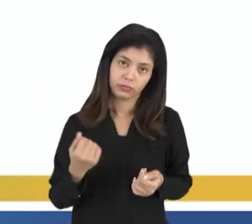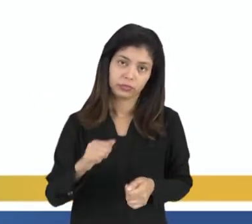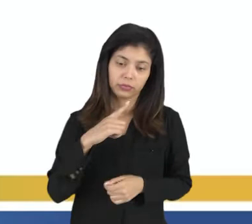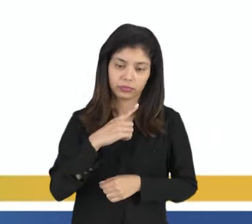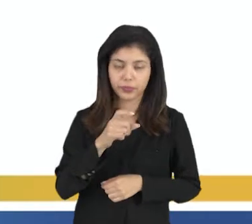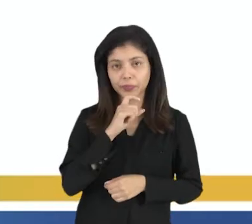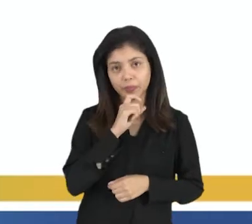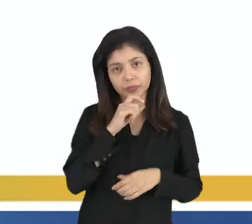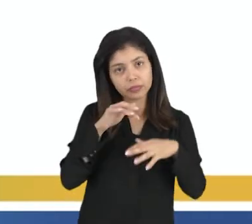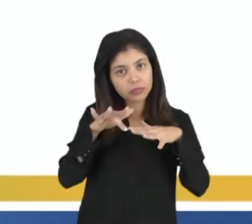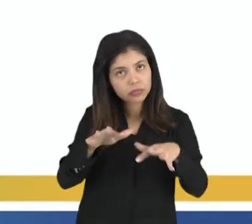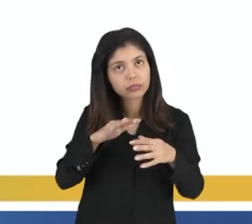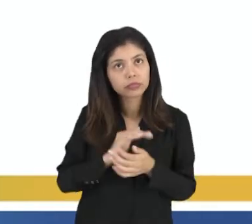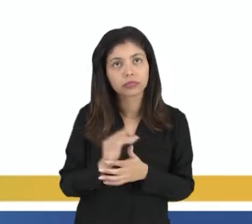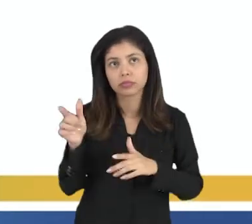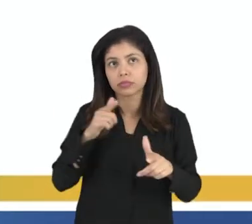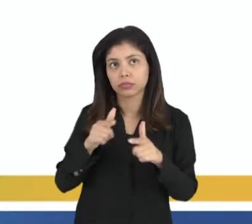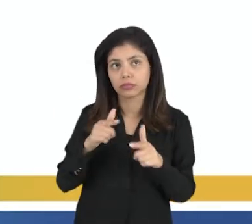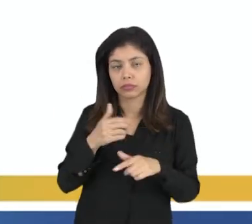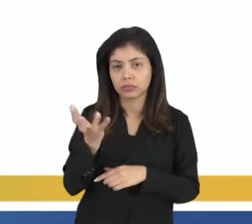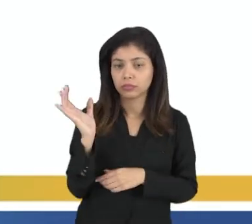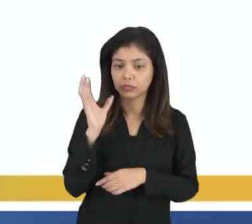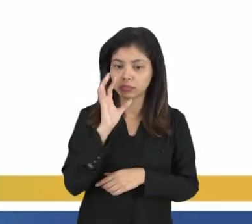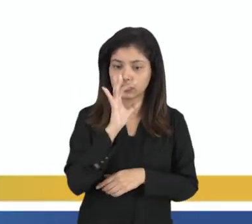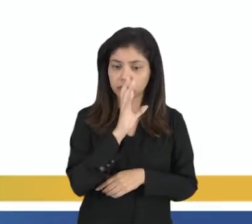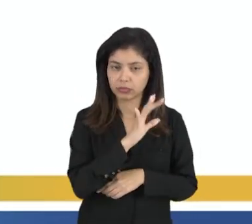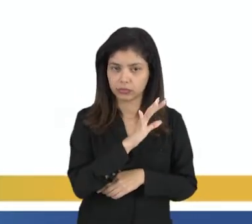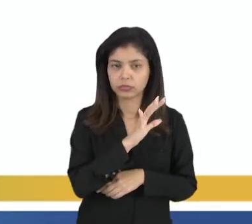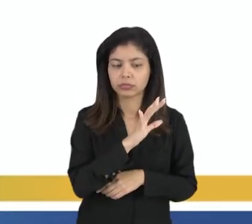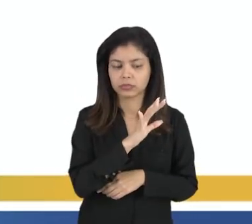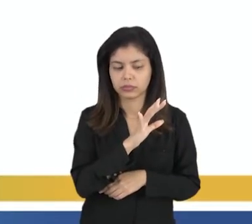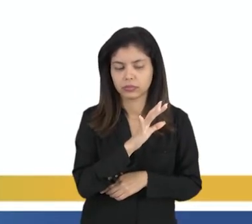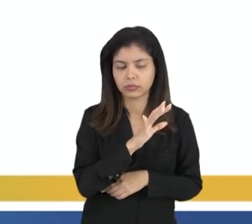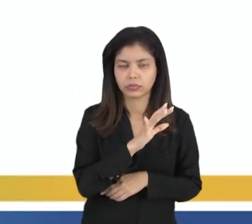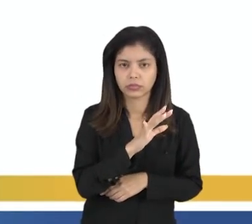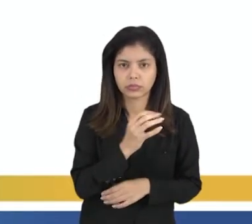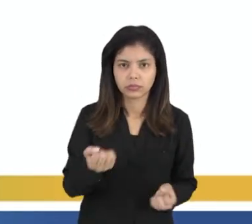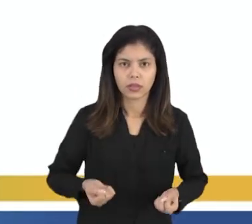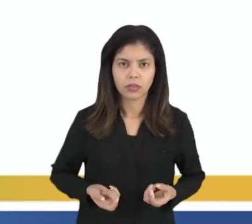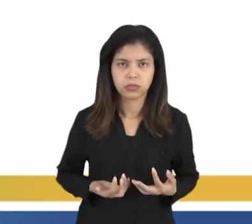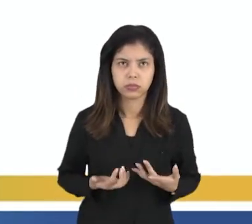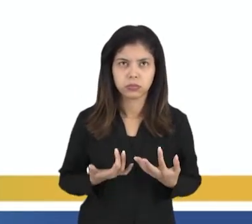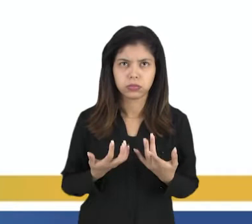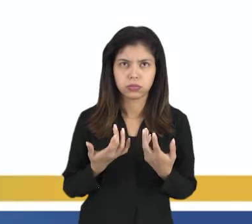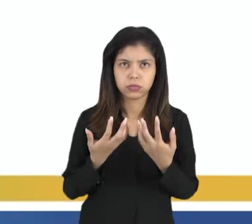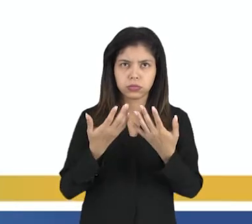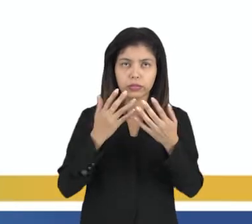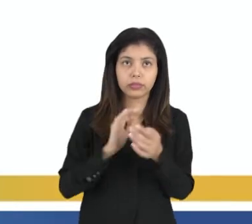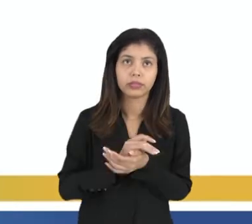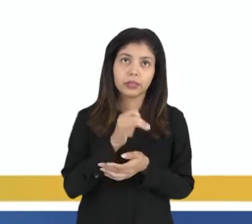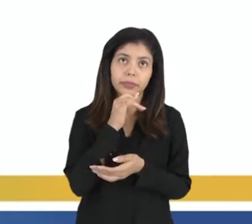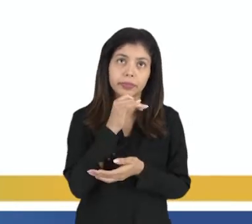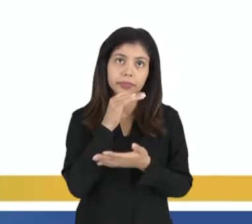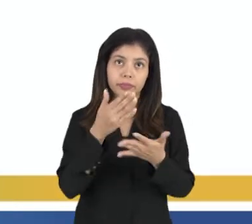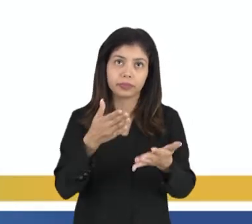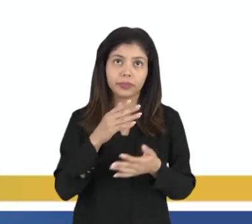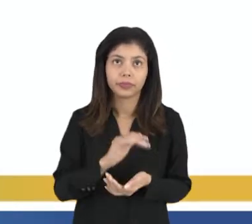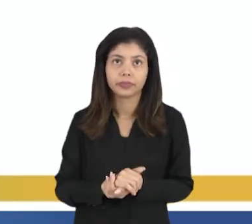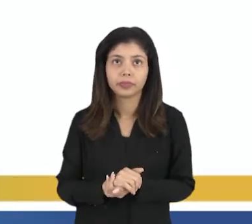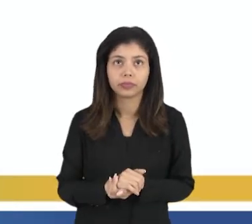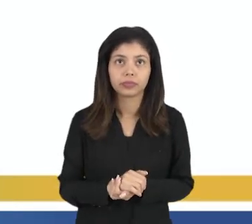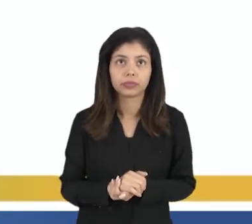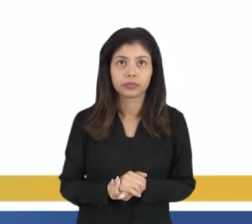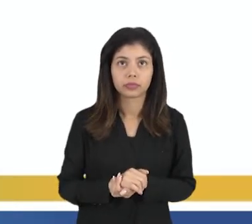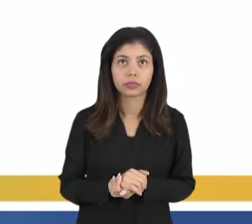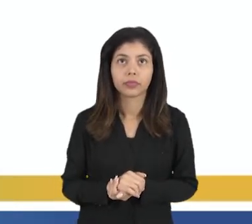de resfriamento e aí o calor é liberado na fonte de aquecimento. Aqui eu coloquei o exemplo do ar-condicionado,